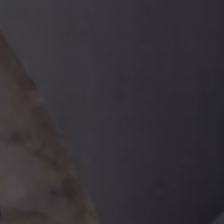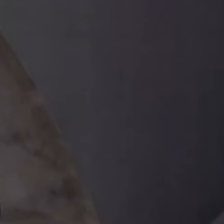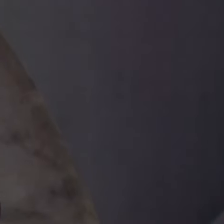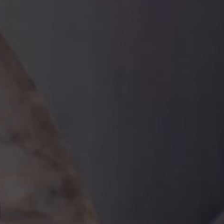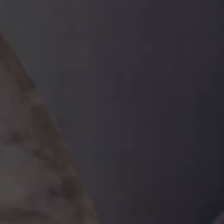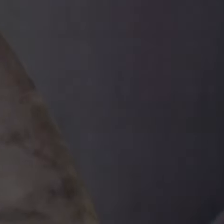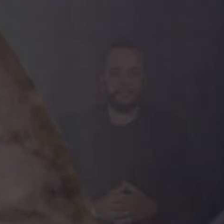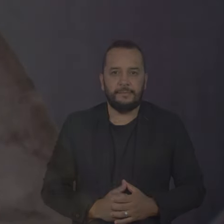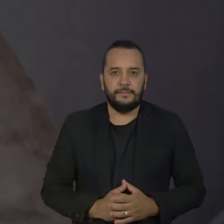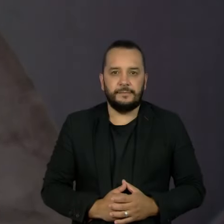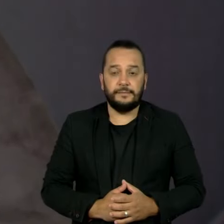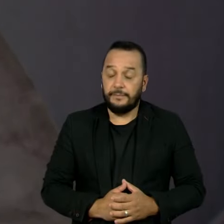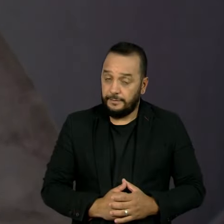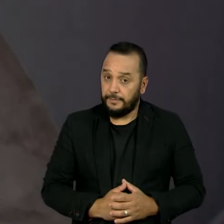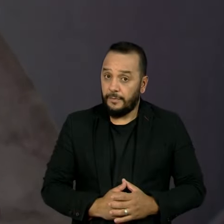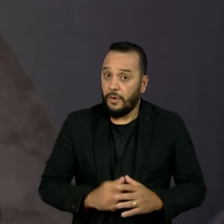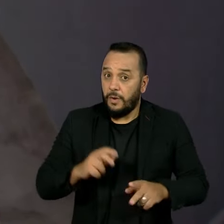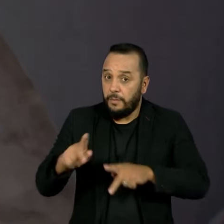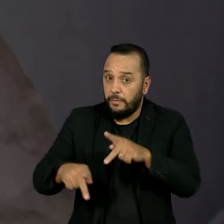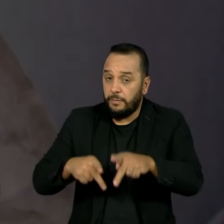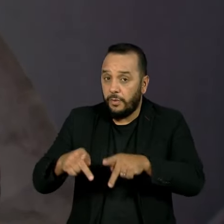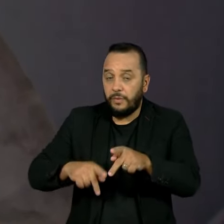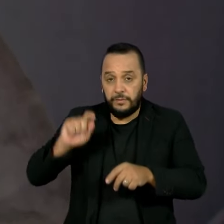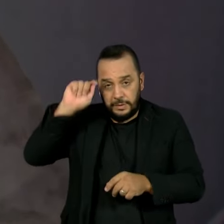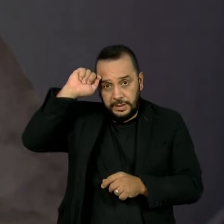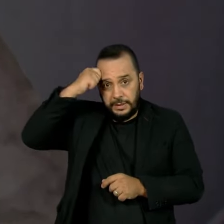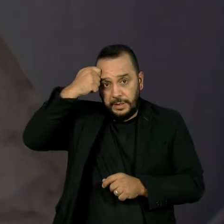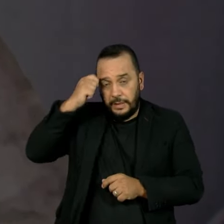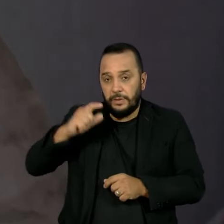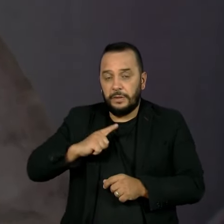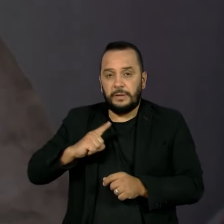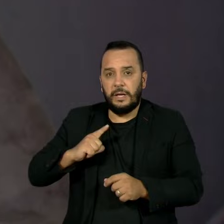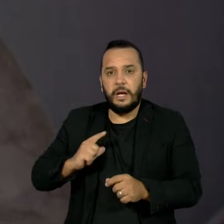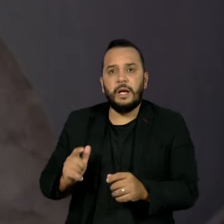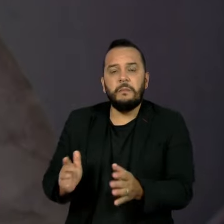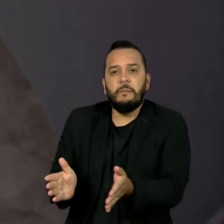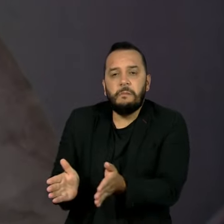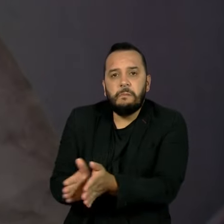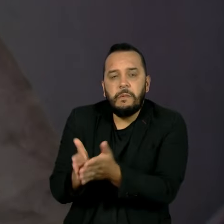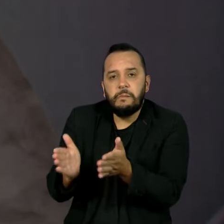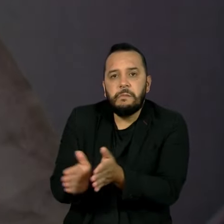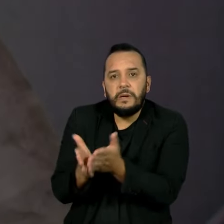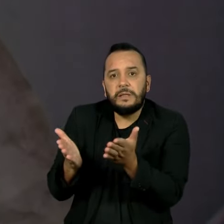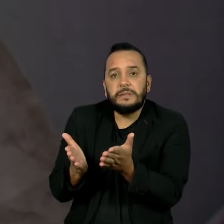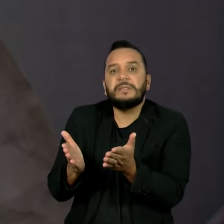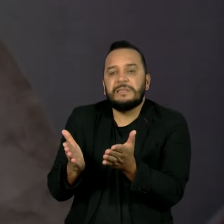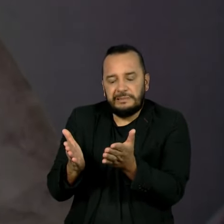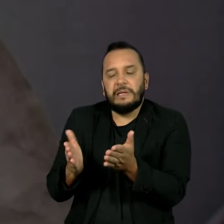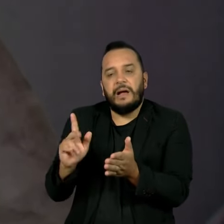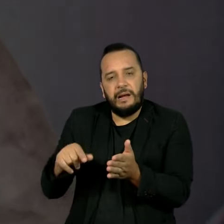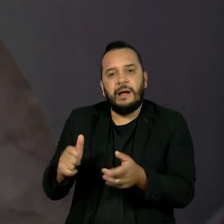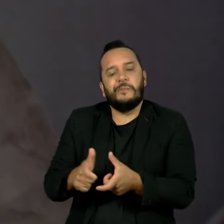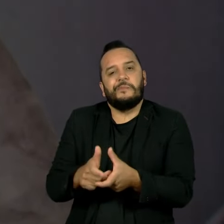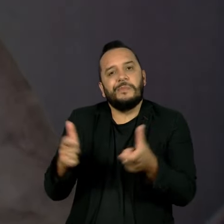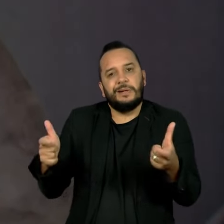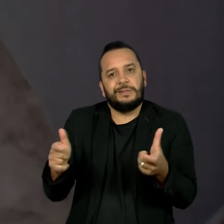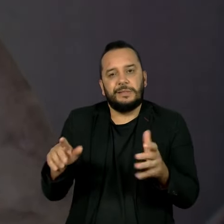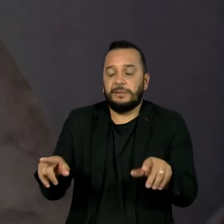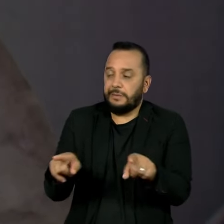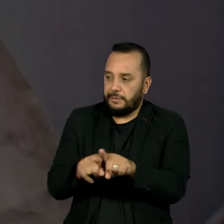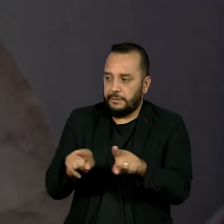A vulnerabilidade econômica da população negra ainda se faz presente e reflete as desigualdades